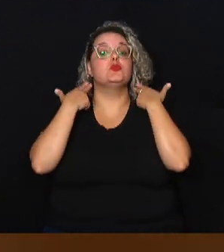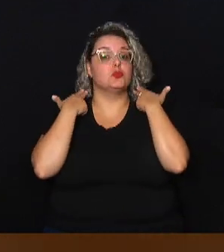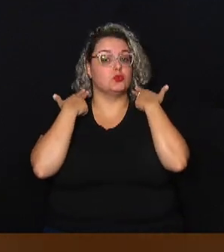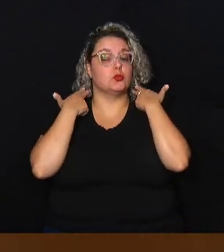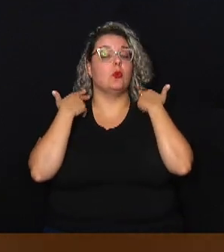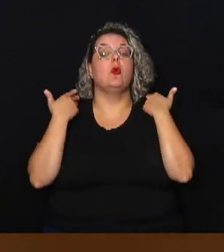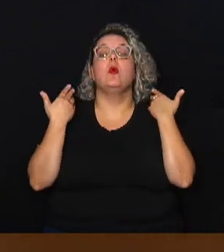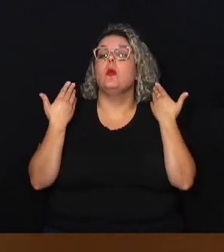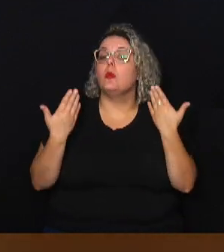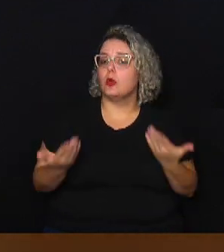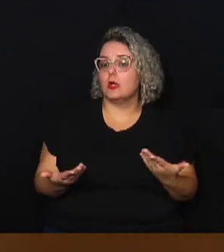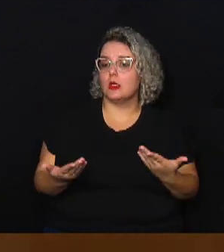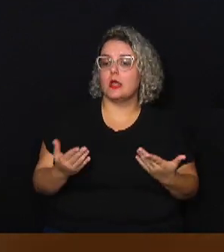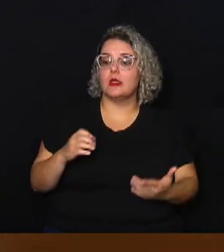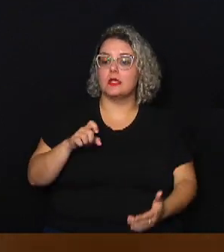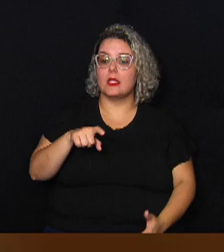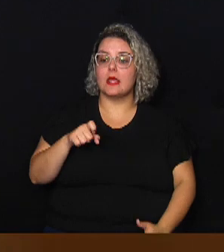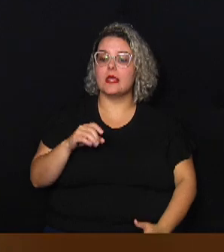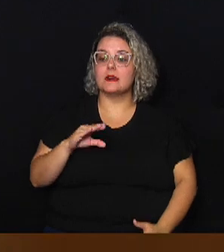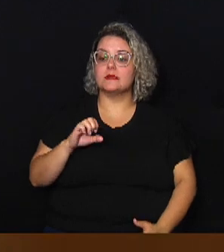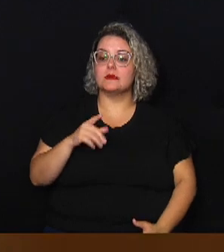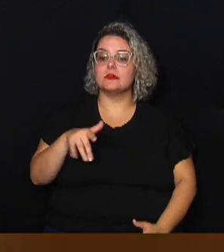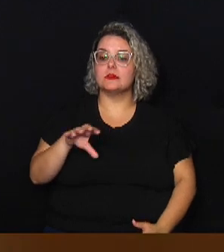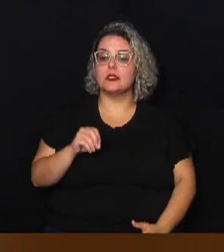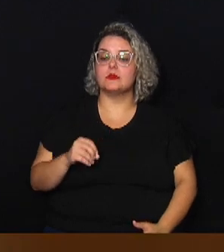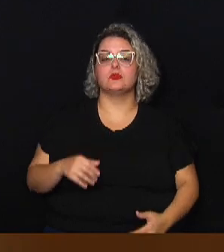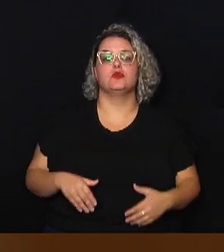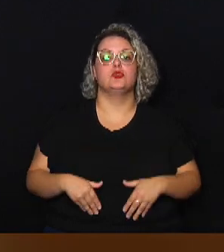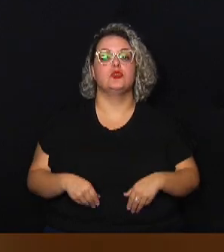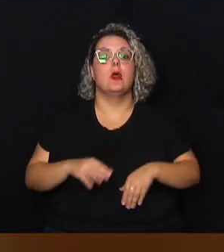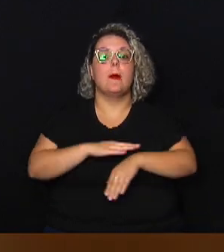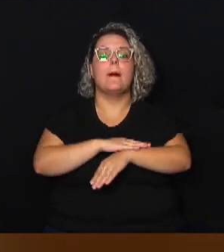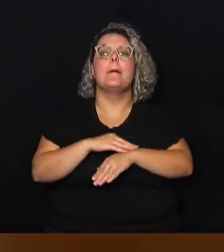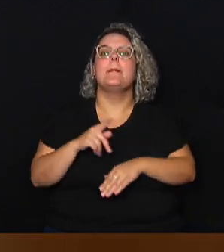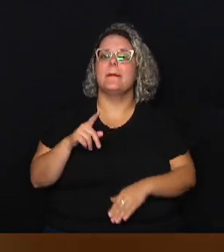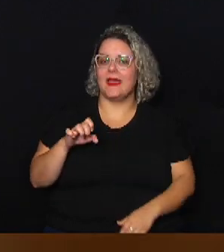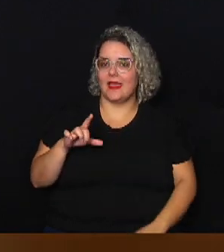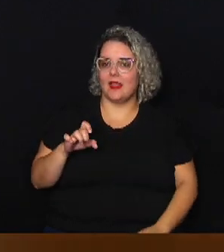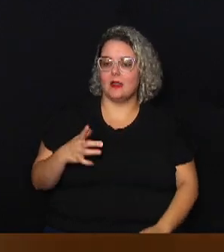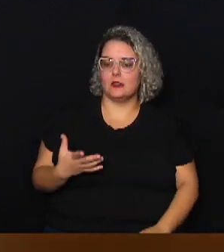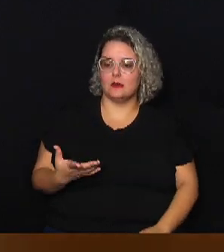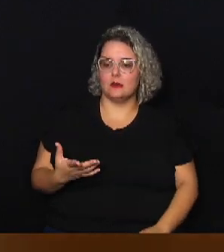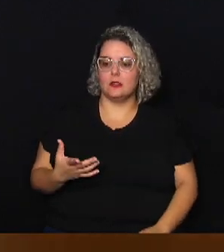tratando excesso de pele, geralmente a gente tem